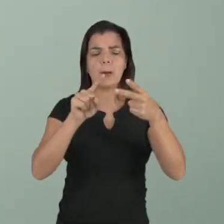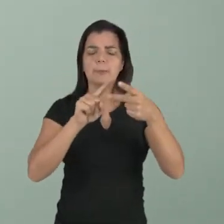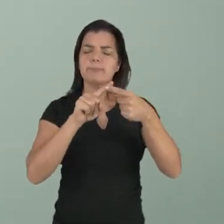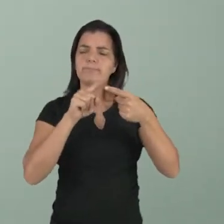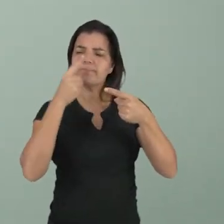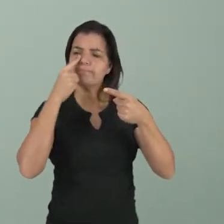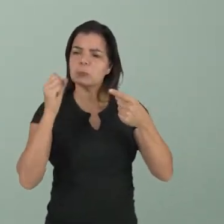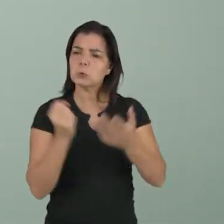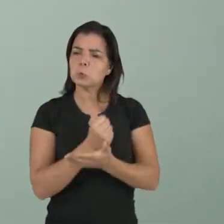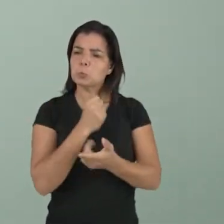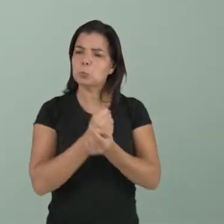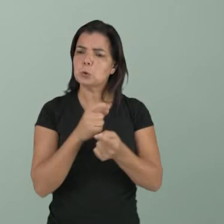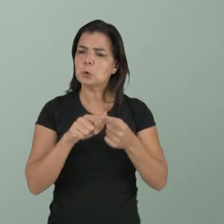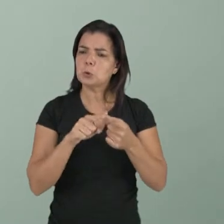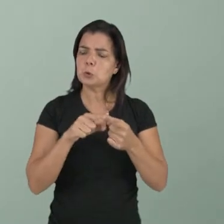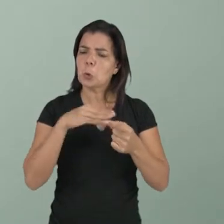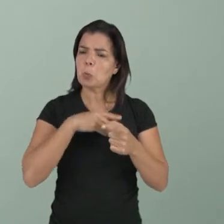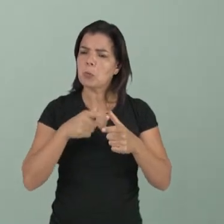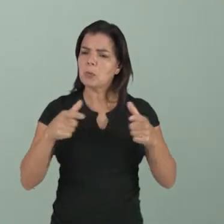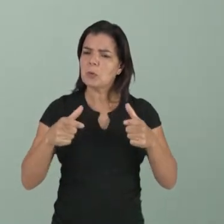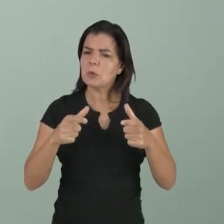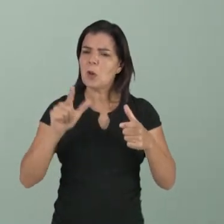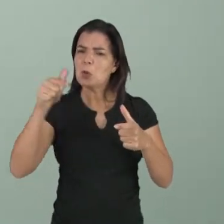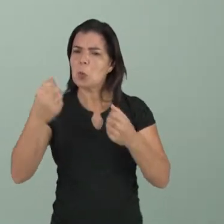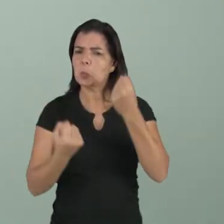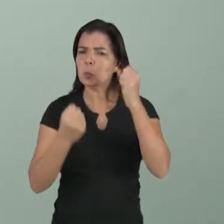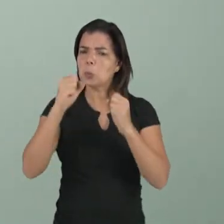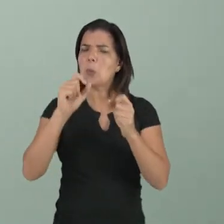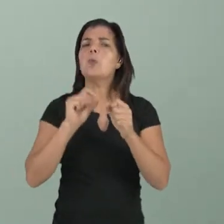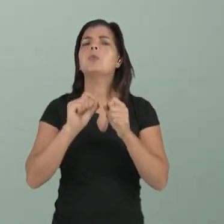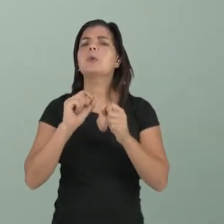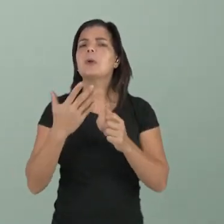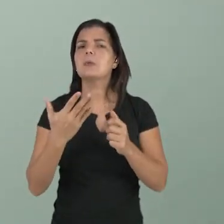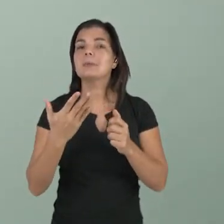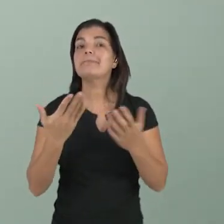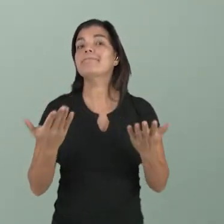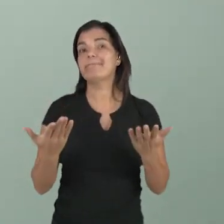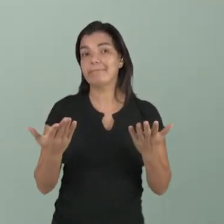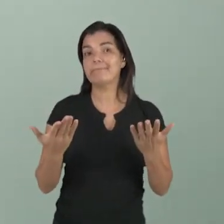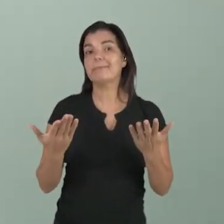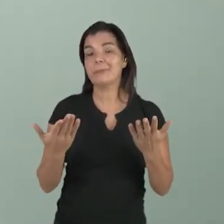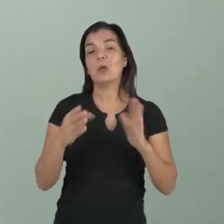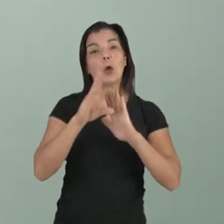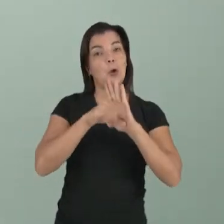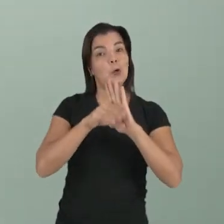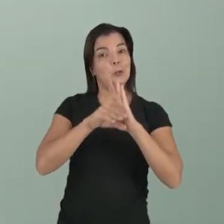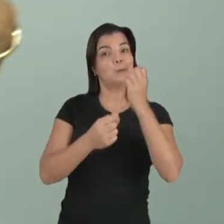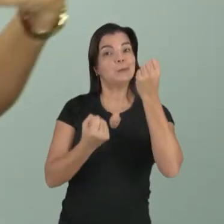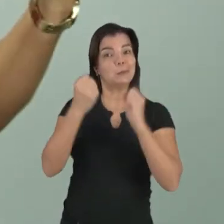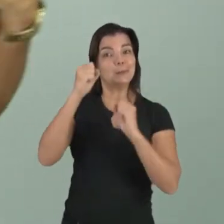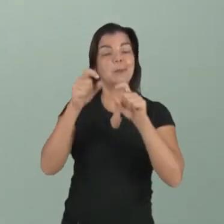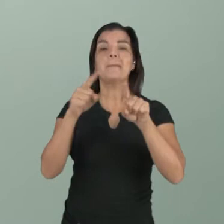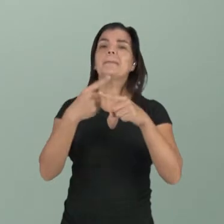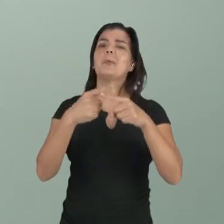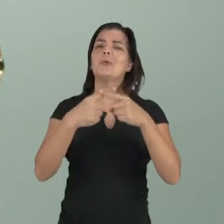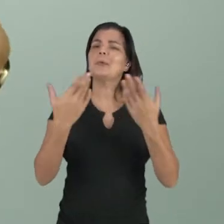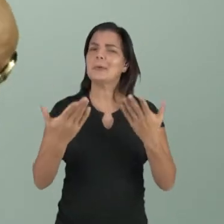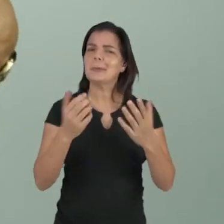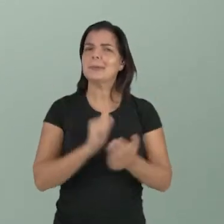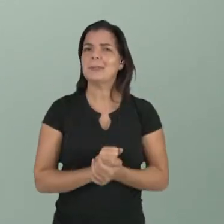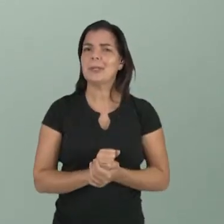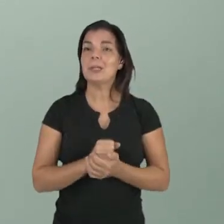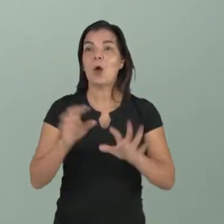questão e você, poxa, ele botou aqui urbanização e está falando de indústria, o que tem a ver uma coisa com a outra? Não era para ser do conteúdo indústria? É porque então,